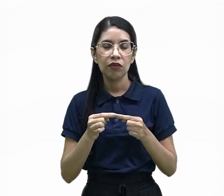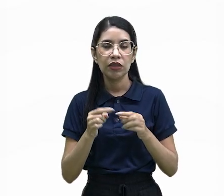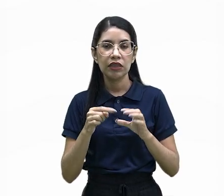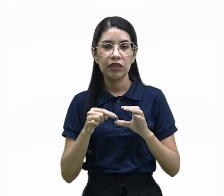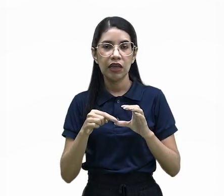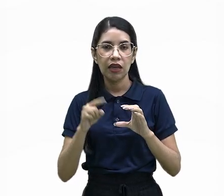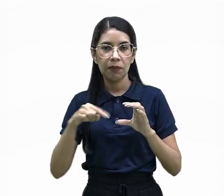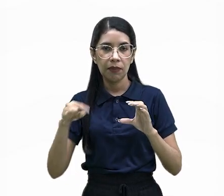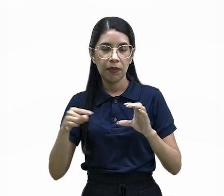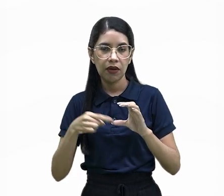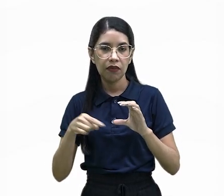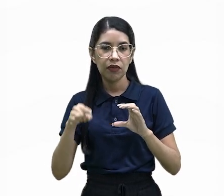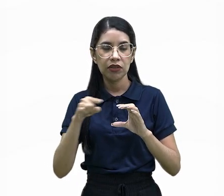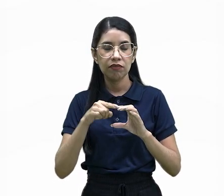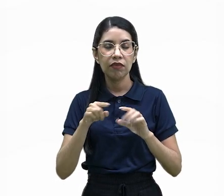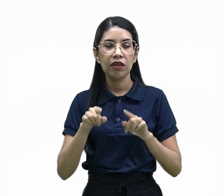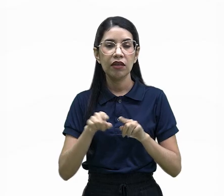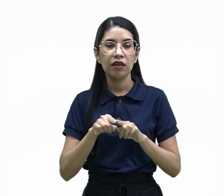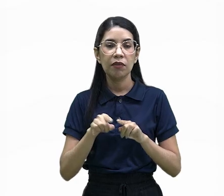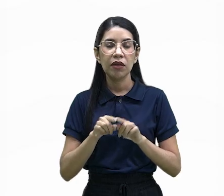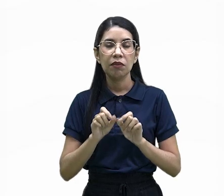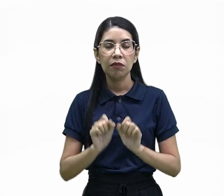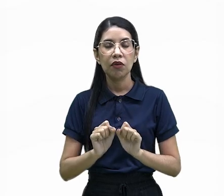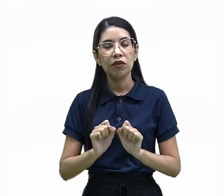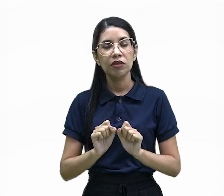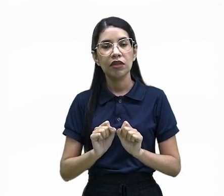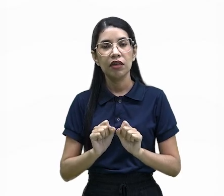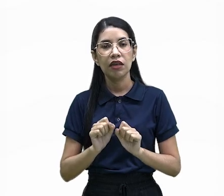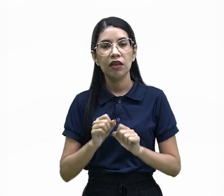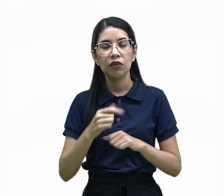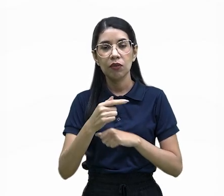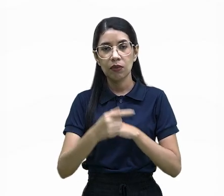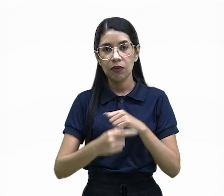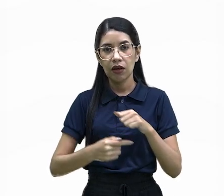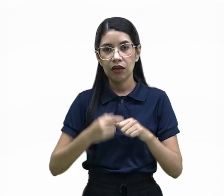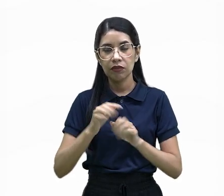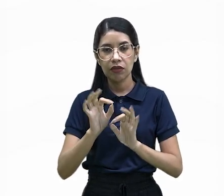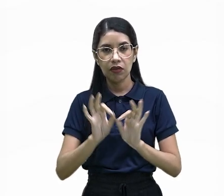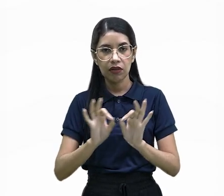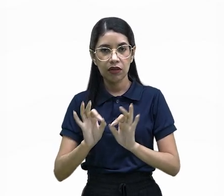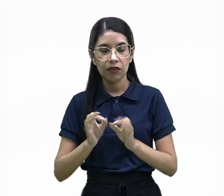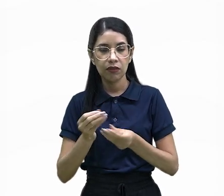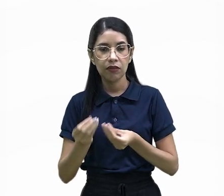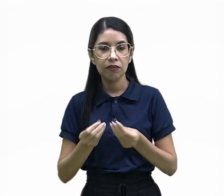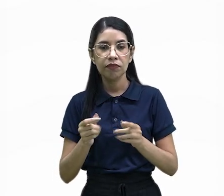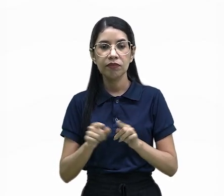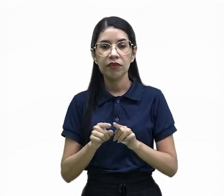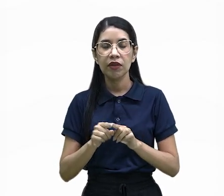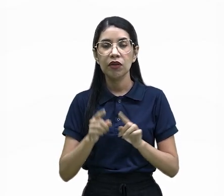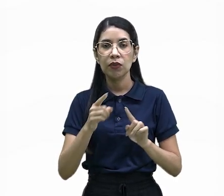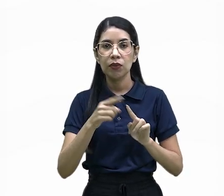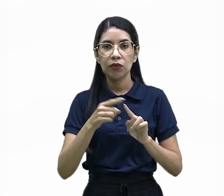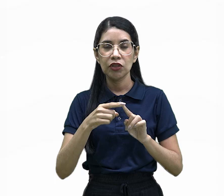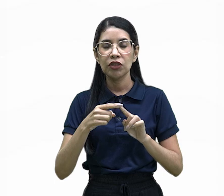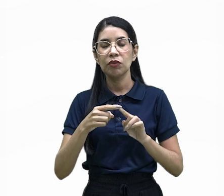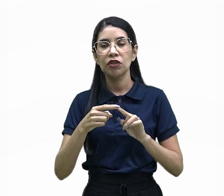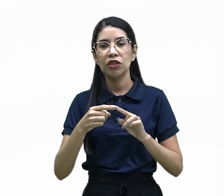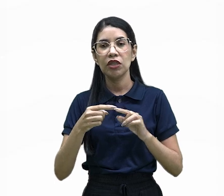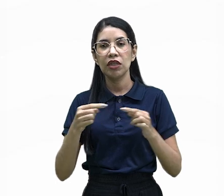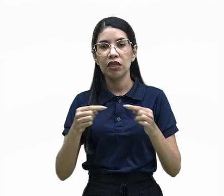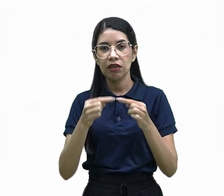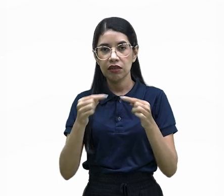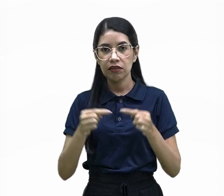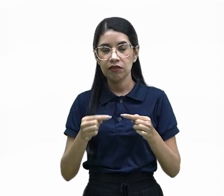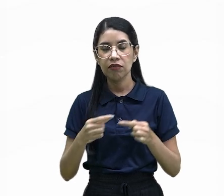fechamento da cadeia, pode ser também de acordo com a disposição dos átomos, ou ainda os tipos de ligações presentes